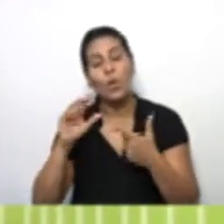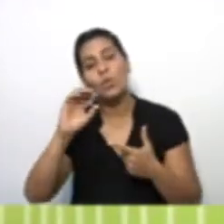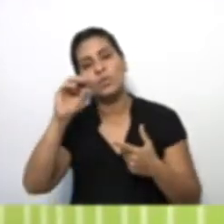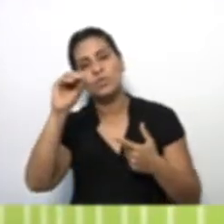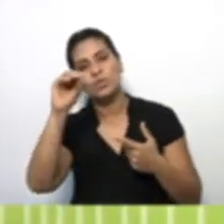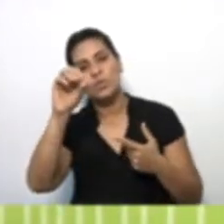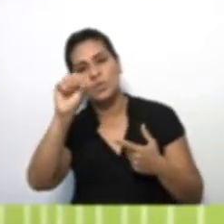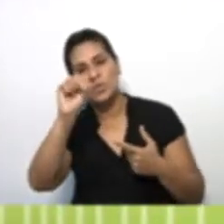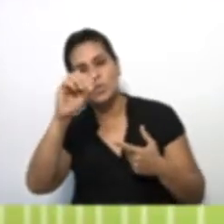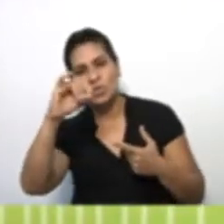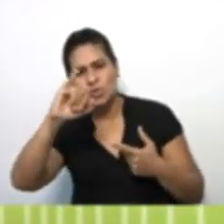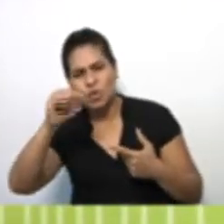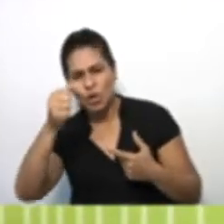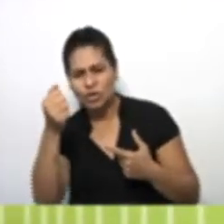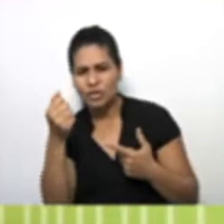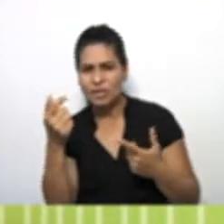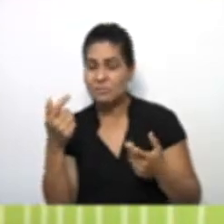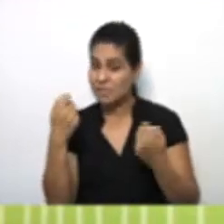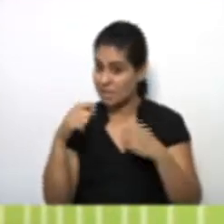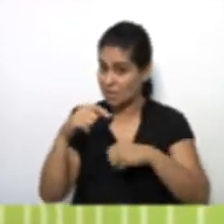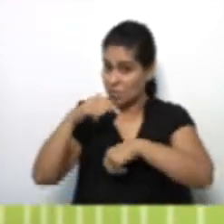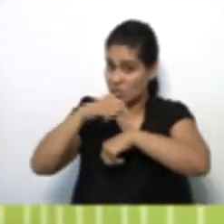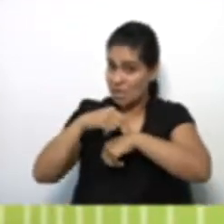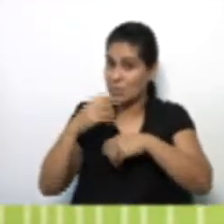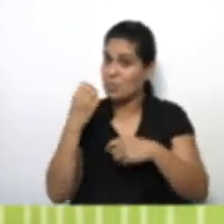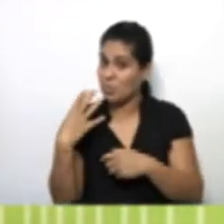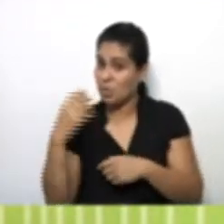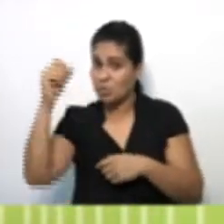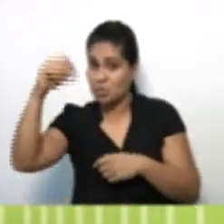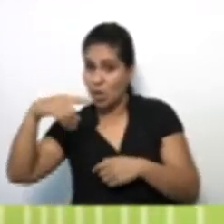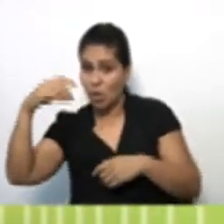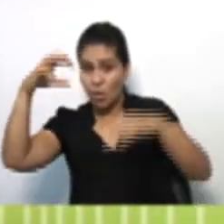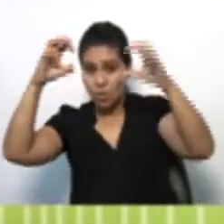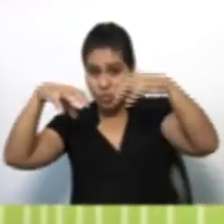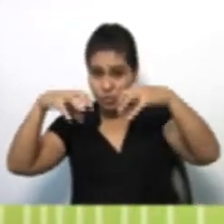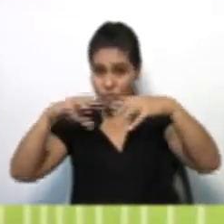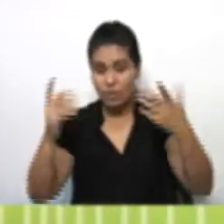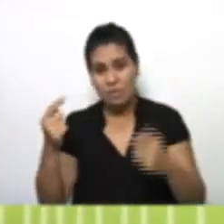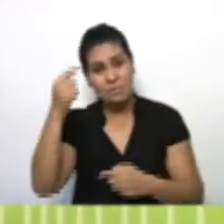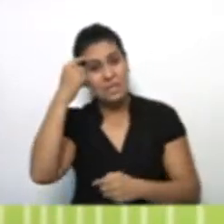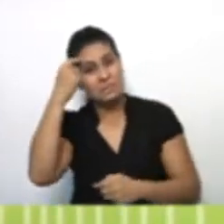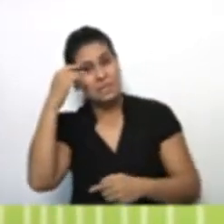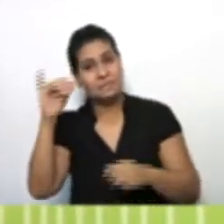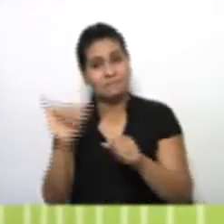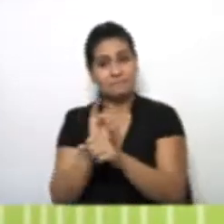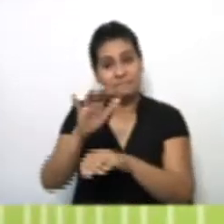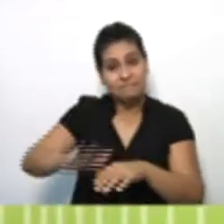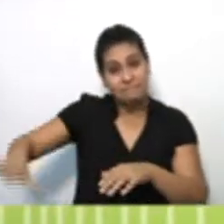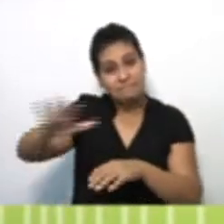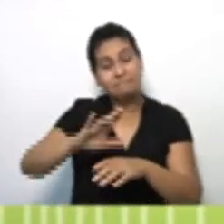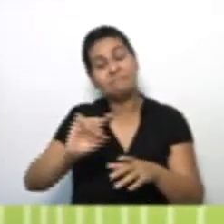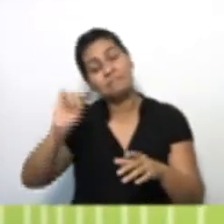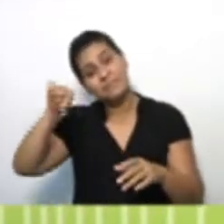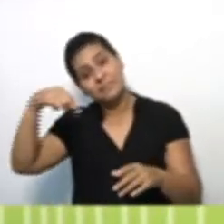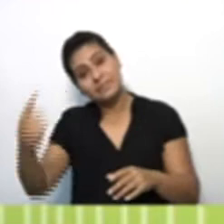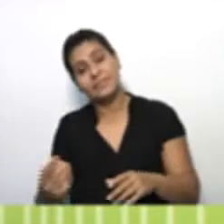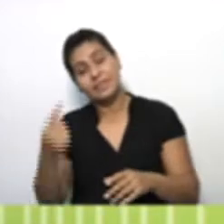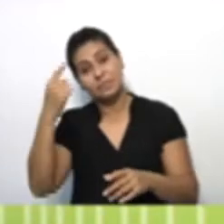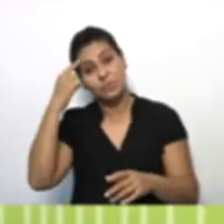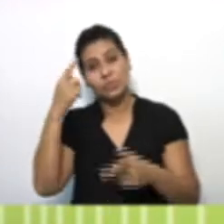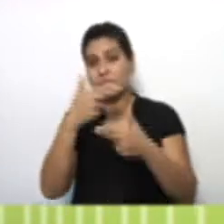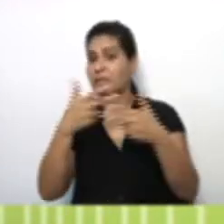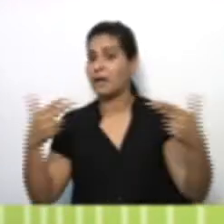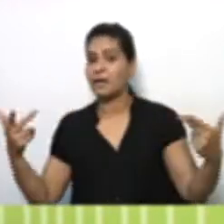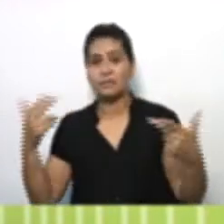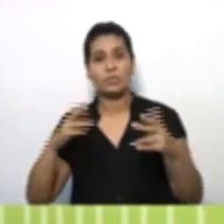soja. Será que eu preciso de uma época boa do ano com muita chuva ou com muito sol? Começa a analisar o ambiente. E é lógico, depois disso, todas as variáveis